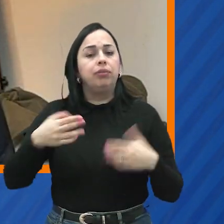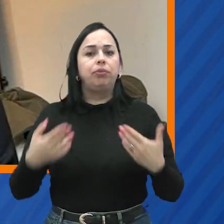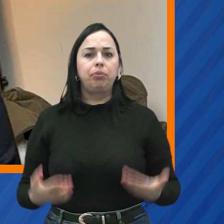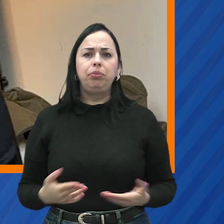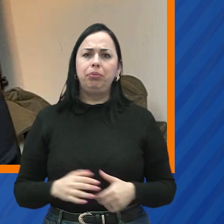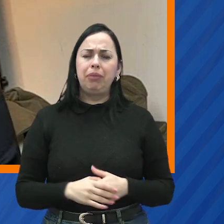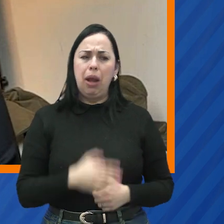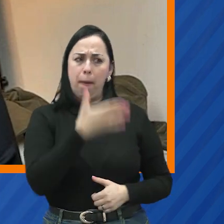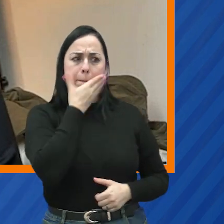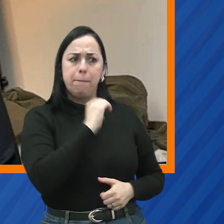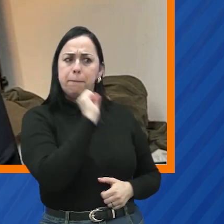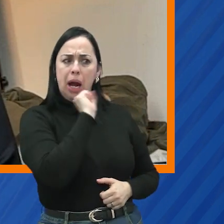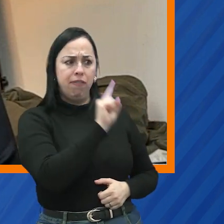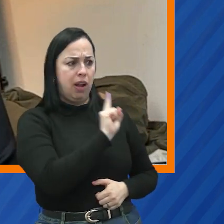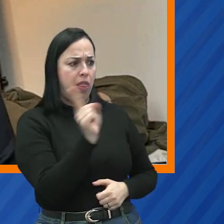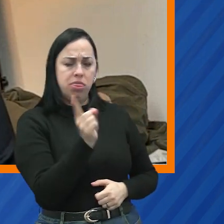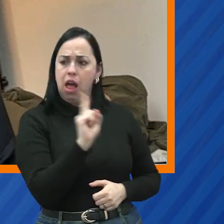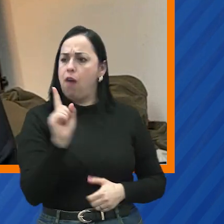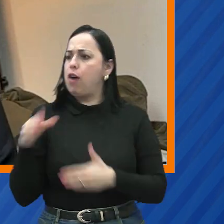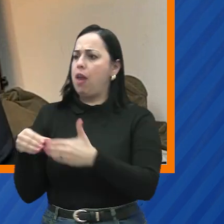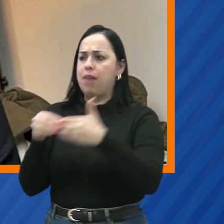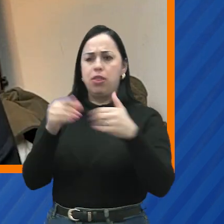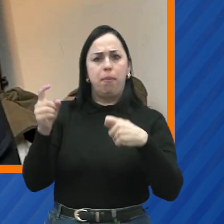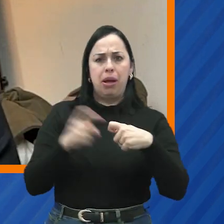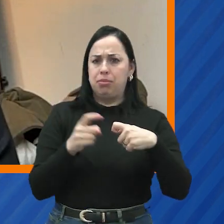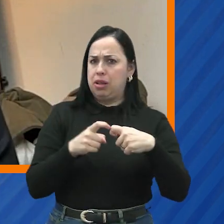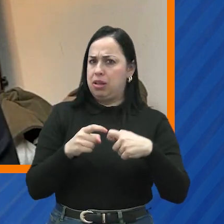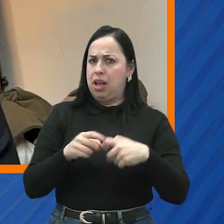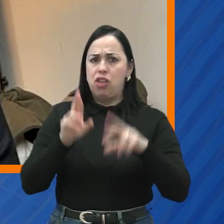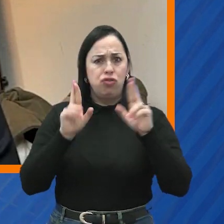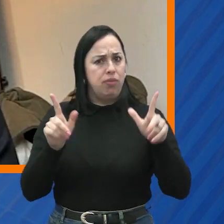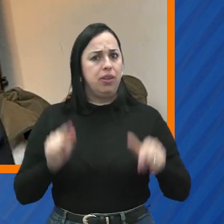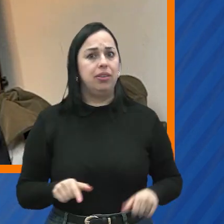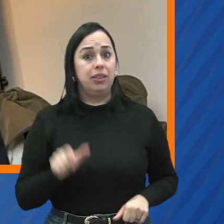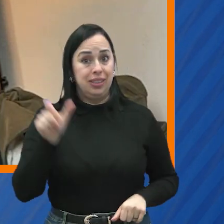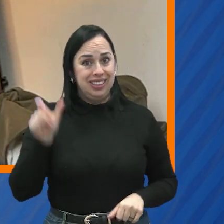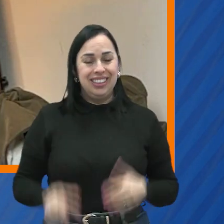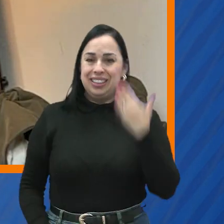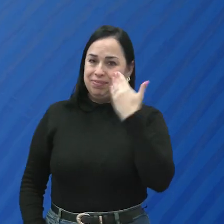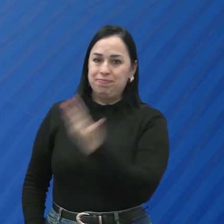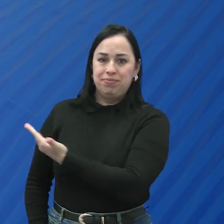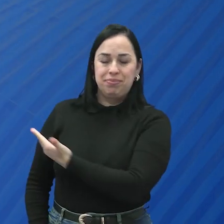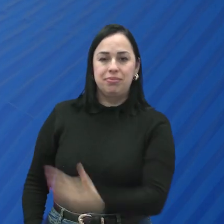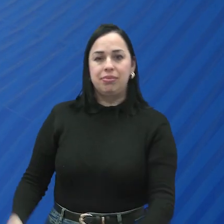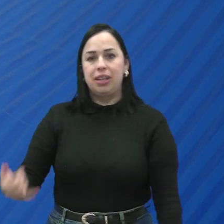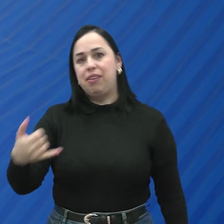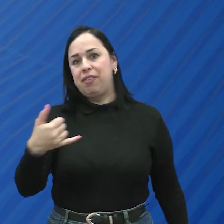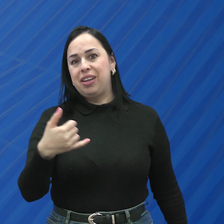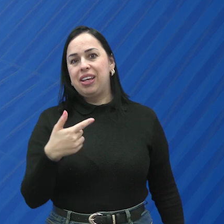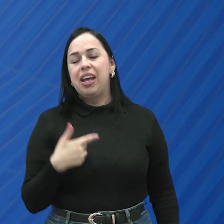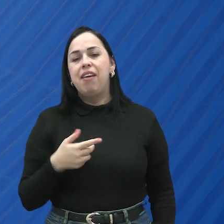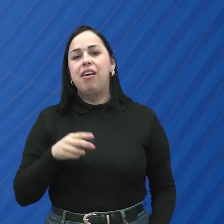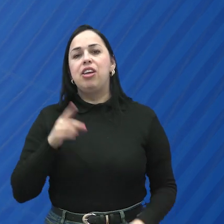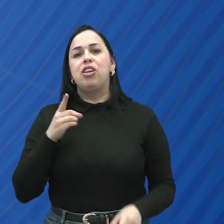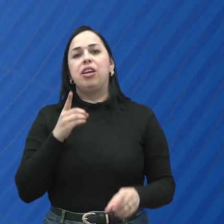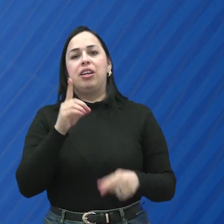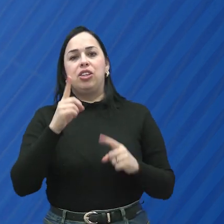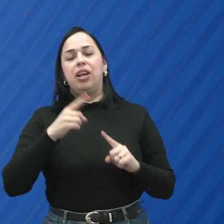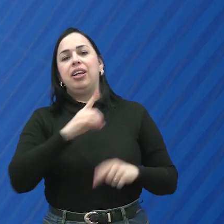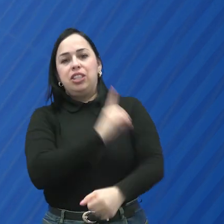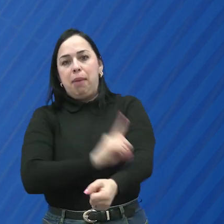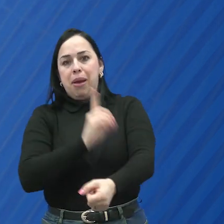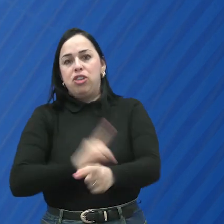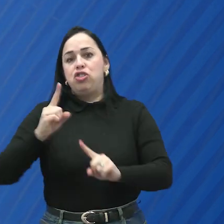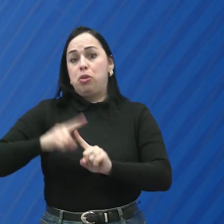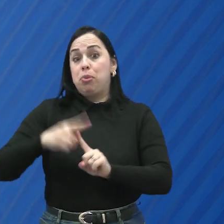dormir. E aí o pai das crianças falou, não, eu vou levar no médico, para mim não tá normal. O Vinícius tem diabetes